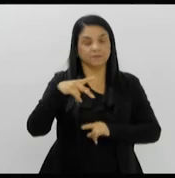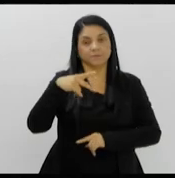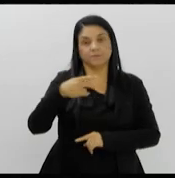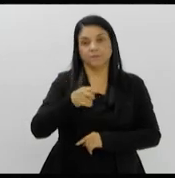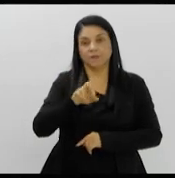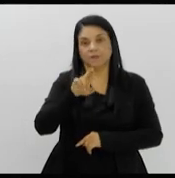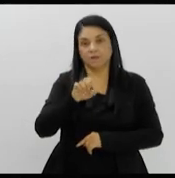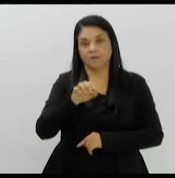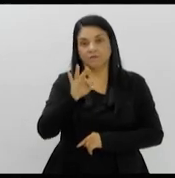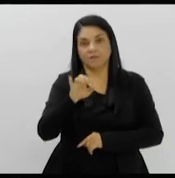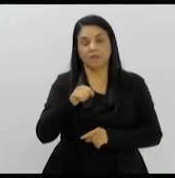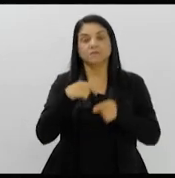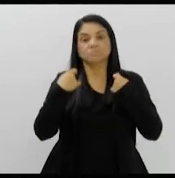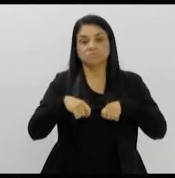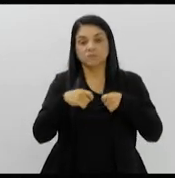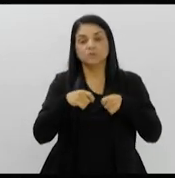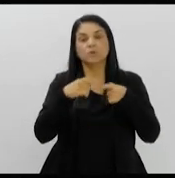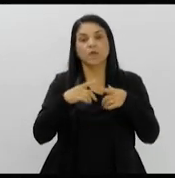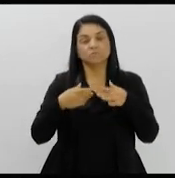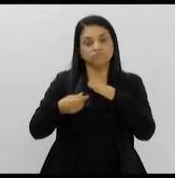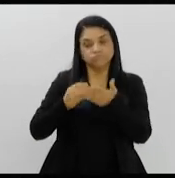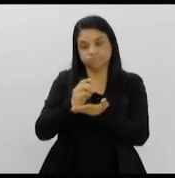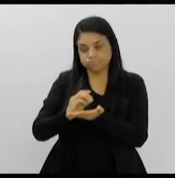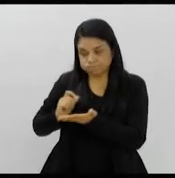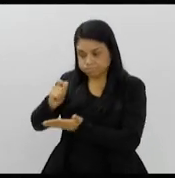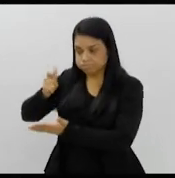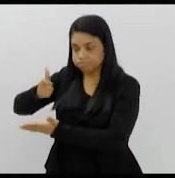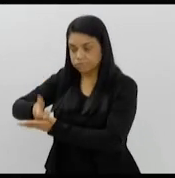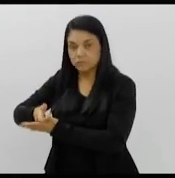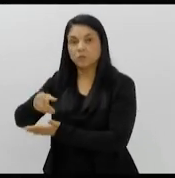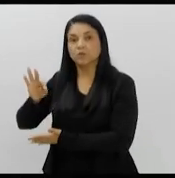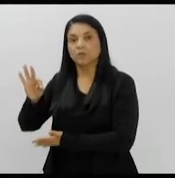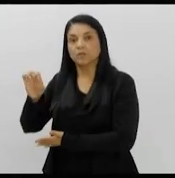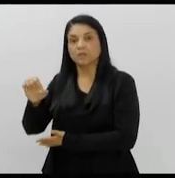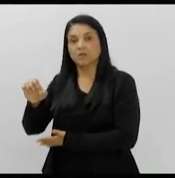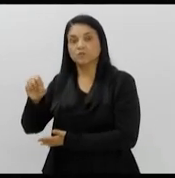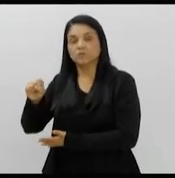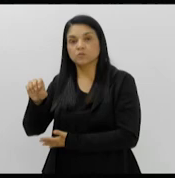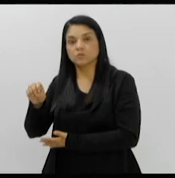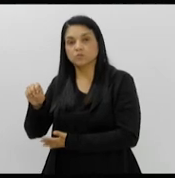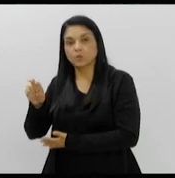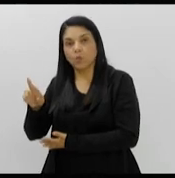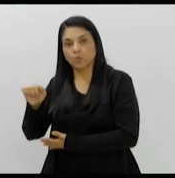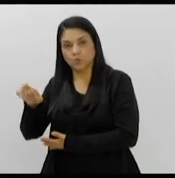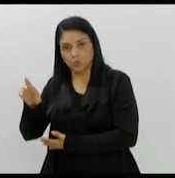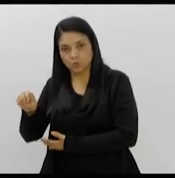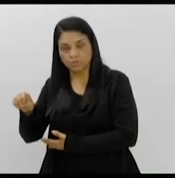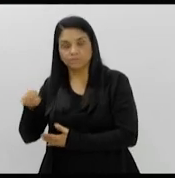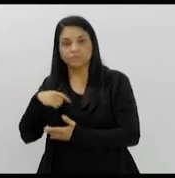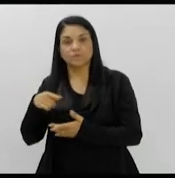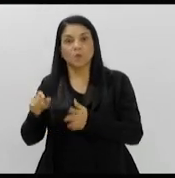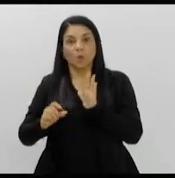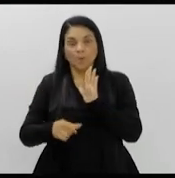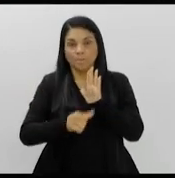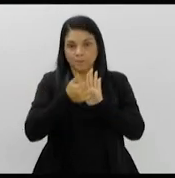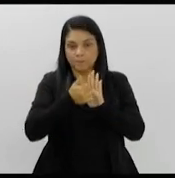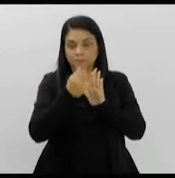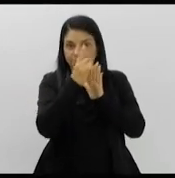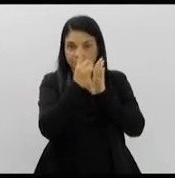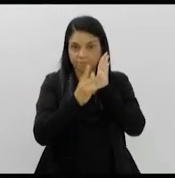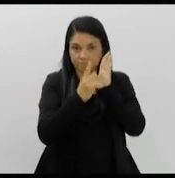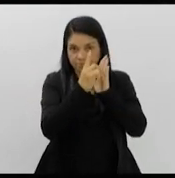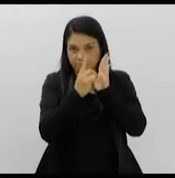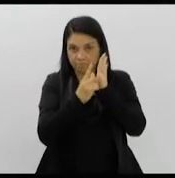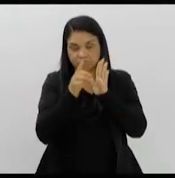fonte tesouro então no primeiro decreto ele fez de maneira genérica que isso pudesse ocorrer